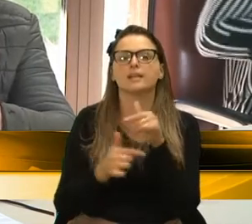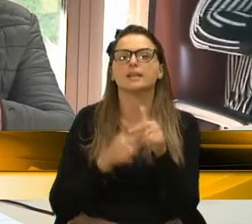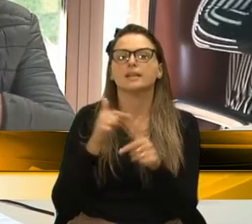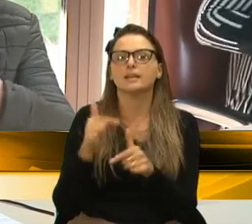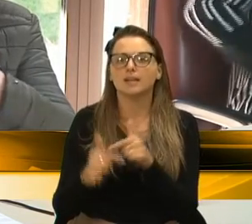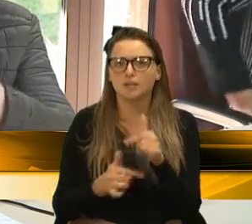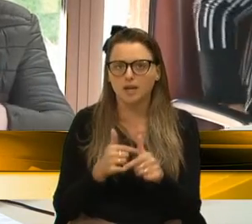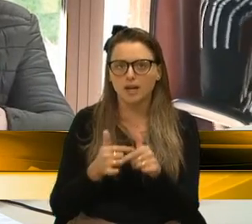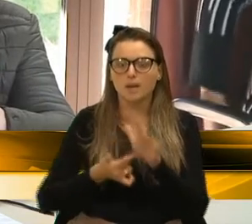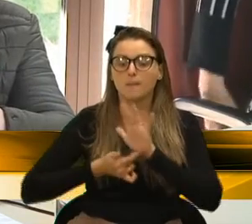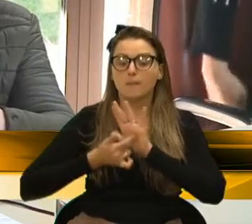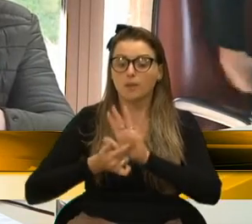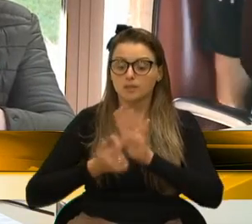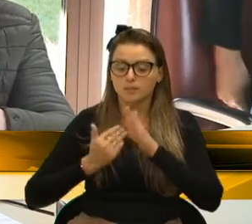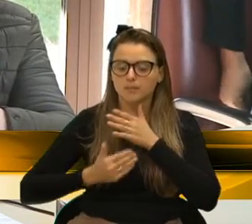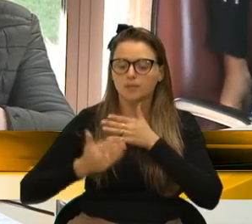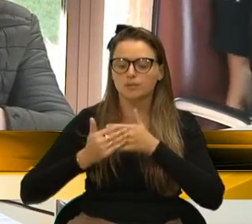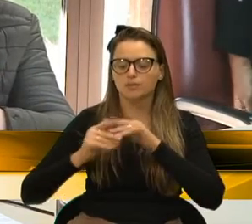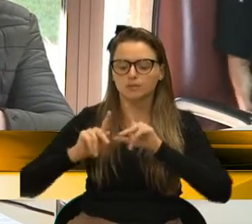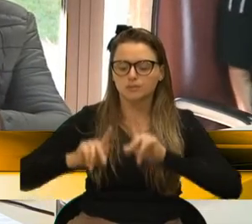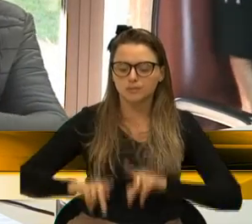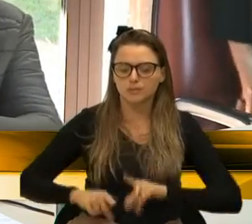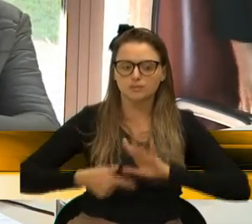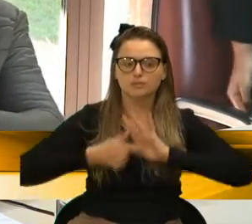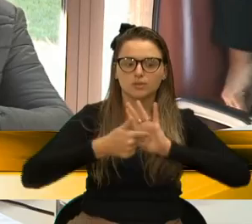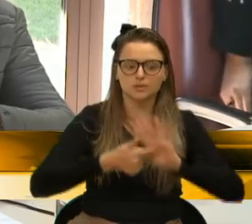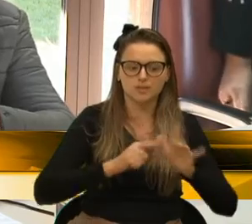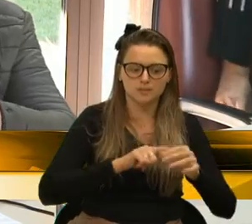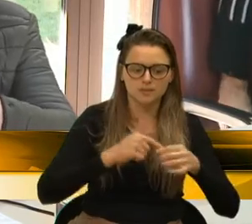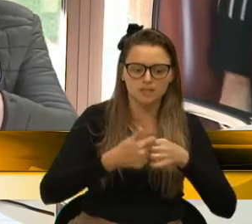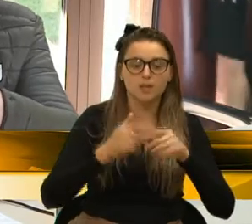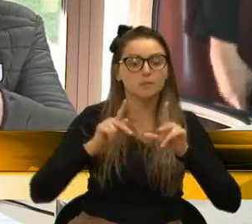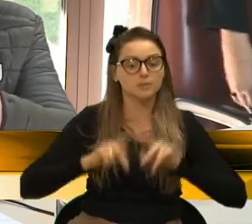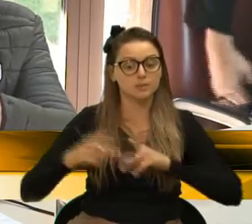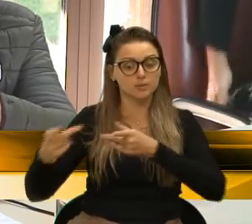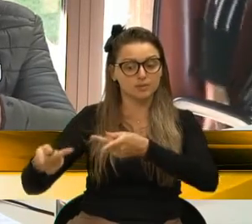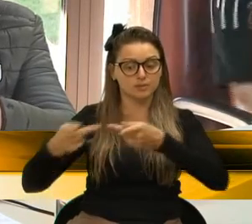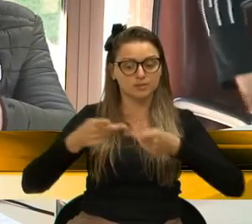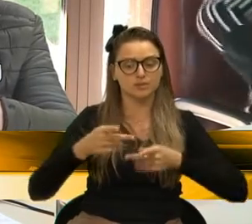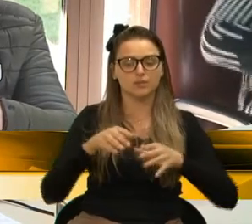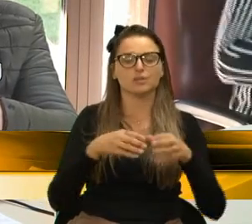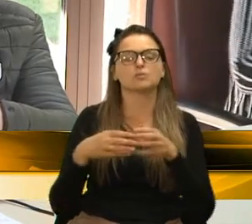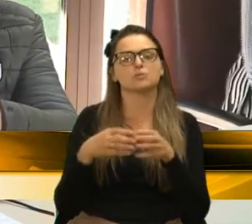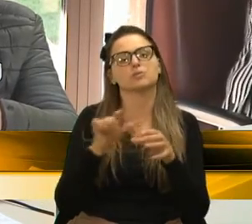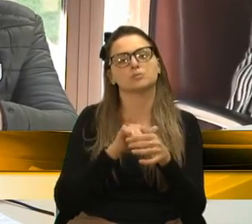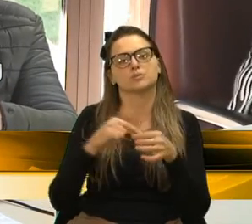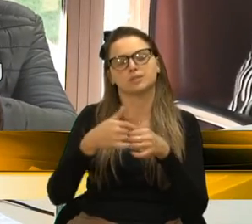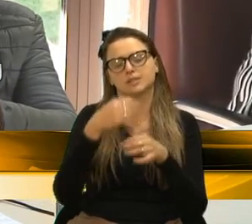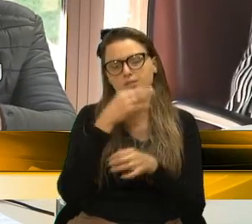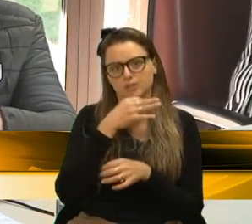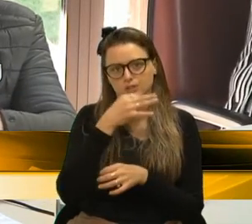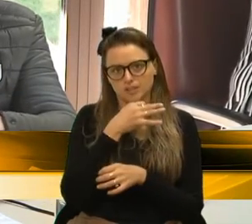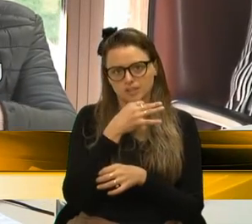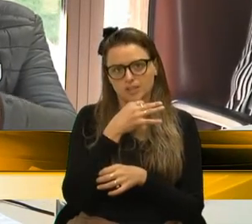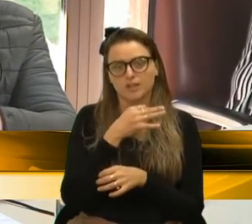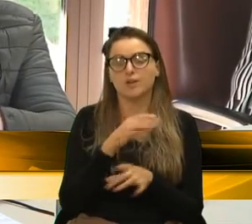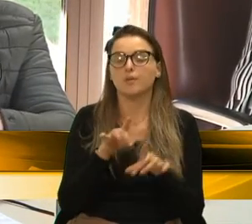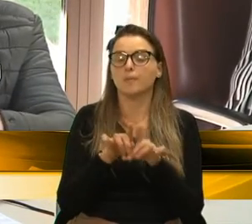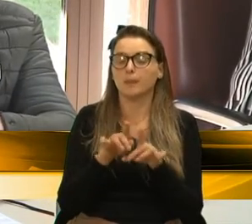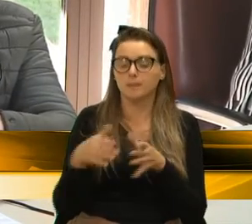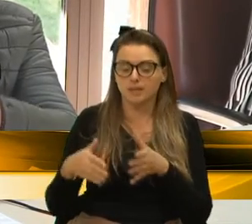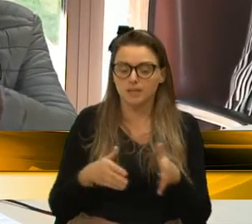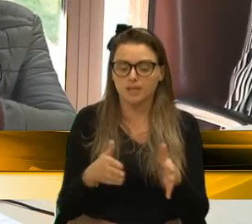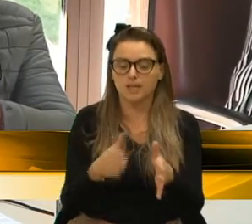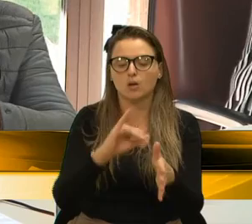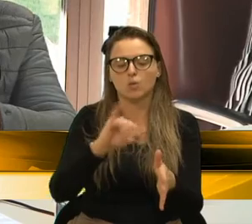eles, mostrar para a cidade, mostrar para as pessoas que vêm de fora conhecer Caxias do Sul no seu âmago, e a Avenida Júlio de